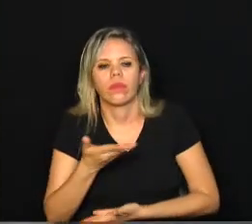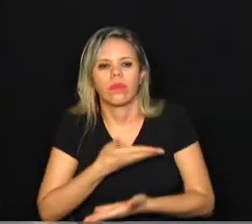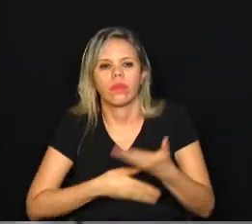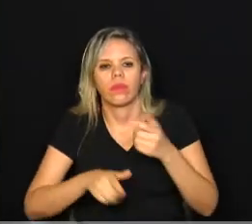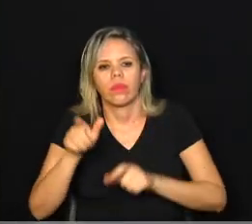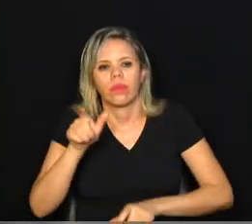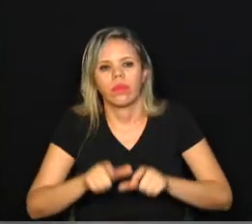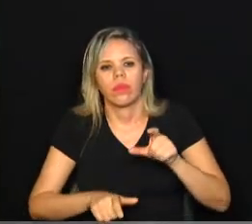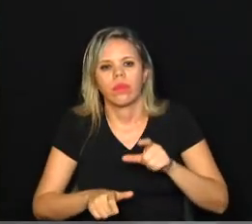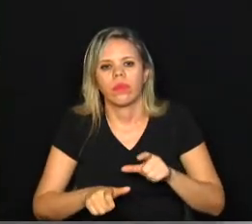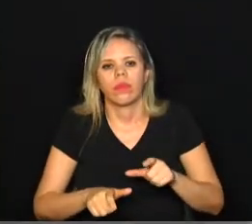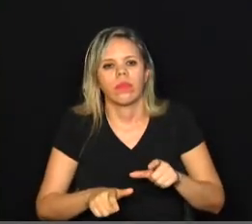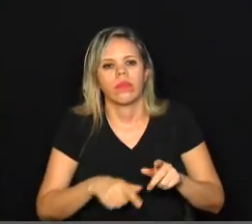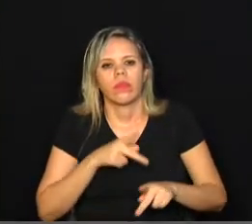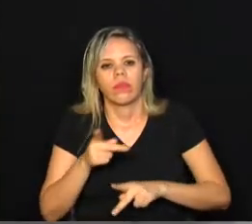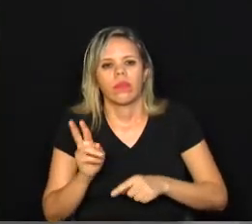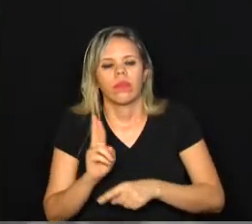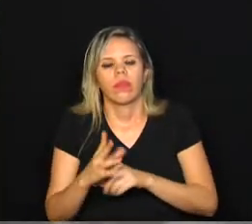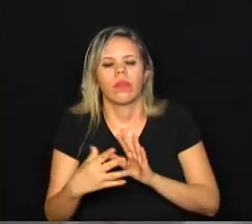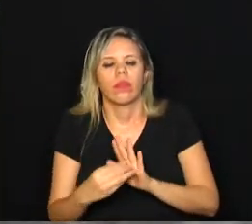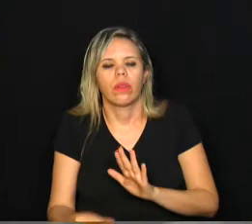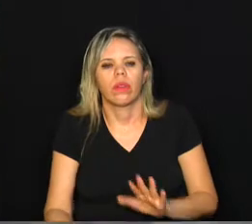cidadão com aqueles que os representam.